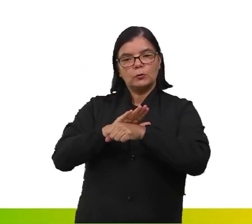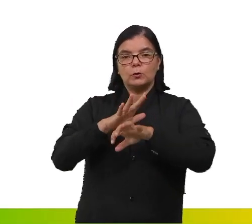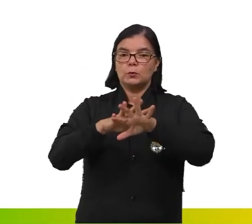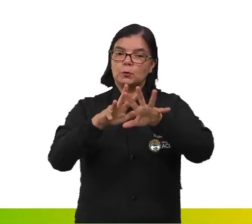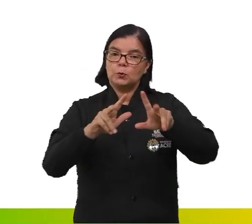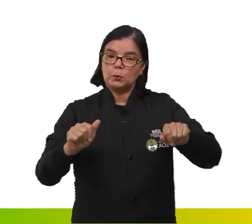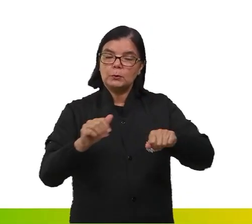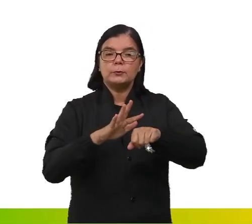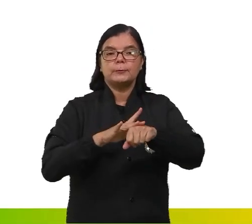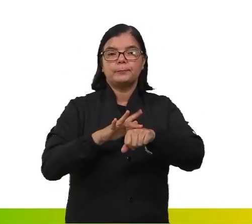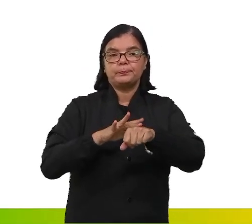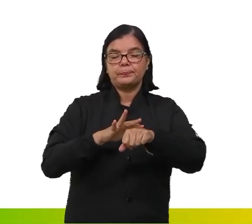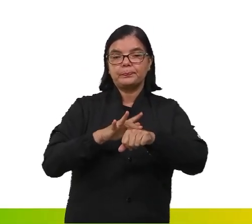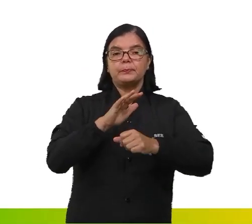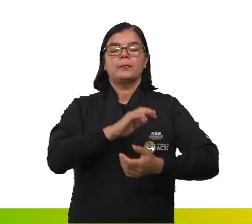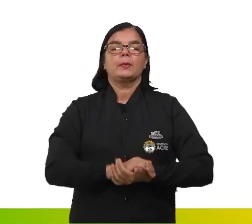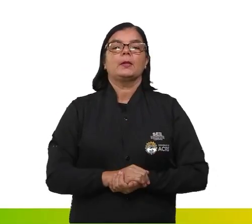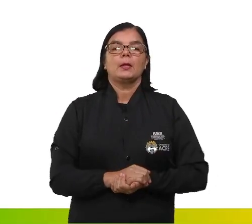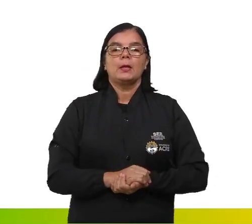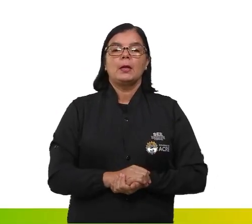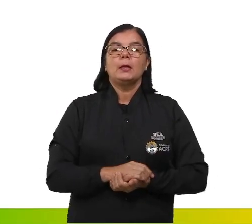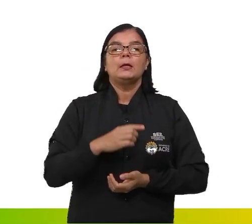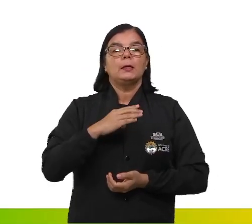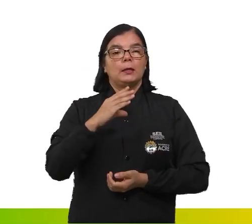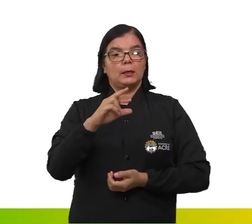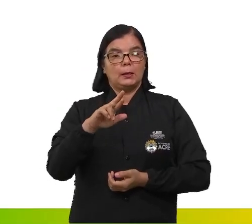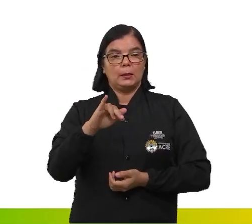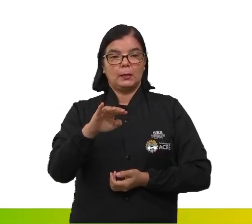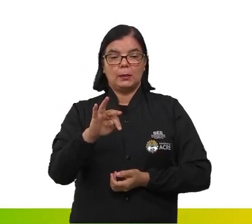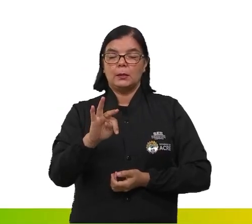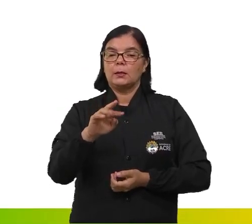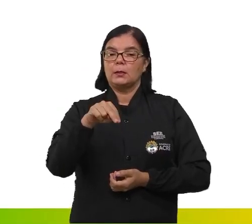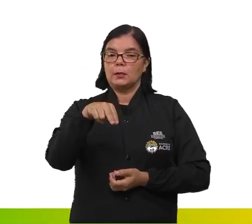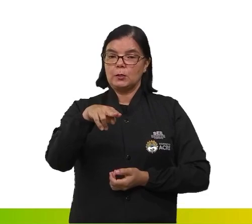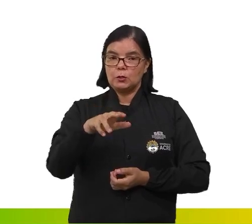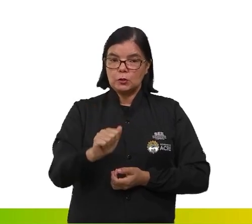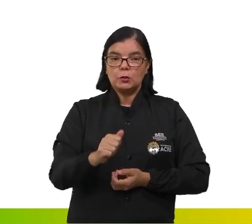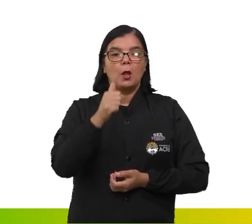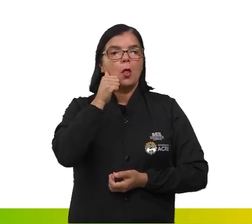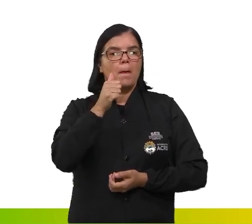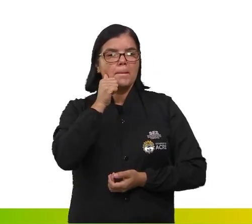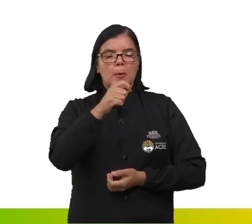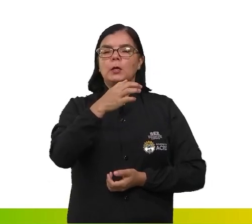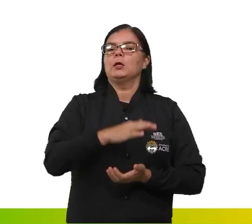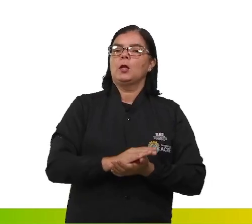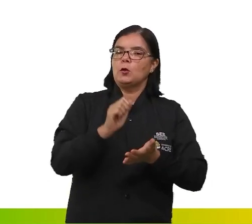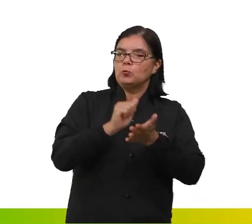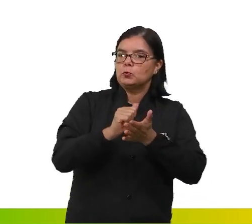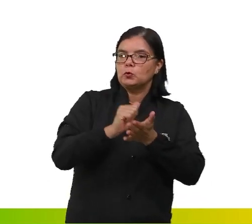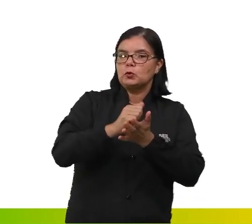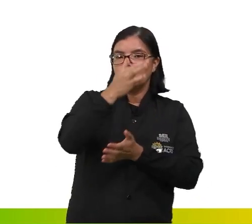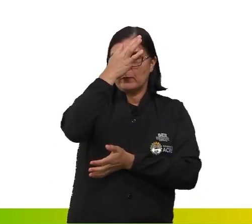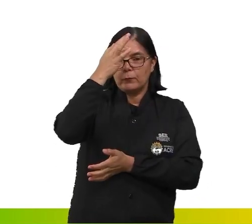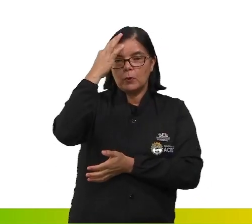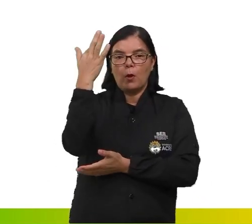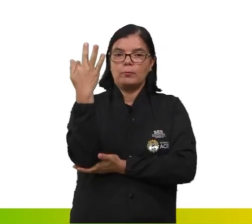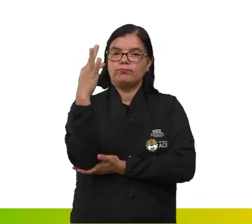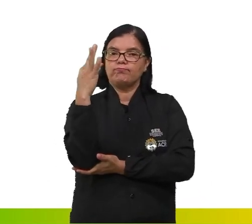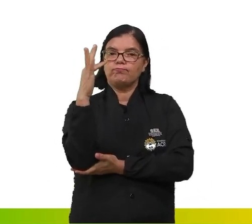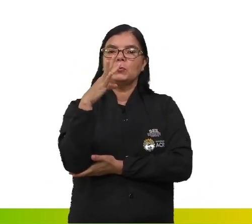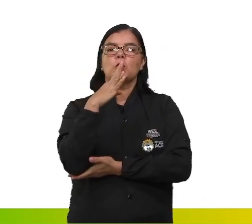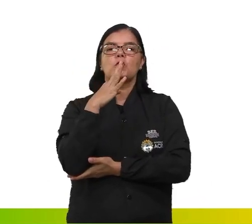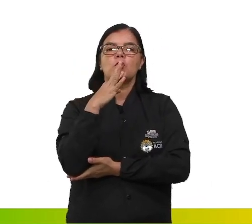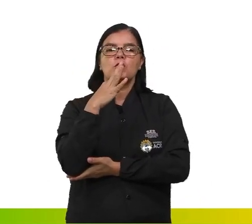de certas doenças. Então, Cristina de Pisa, então uma escritora e filósofa francesa conhecida por sua